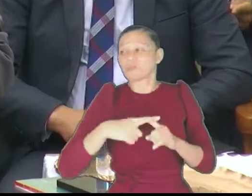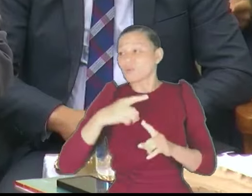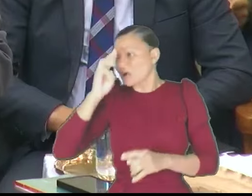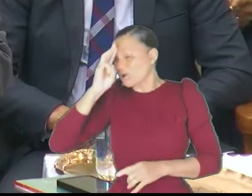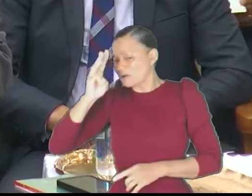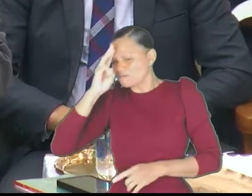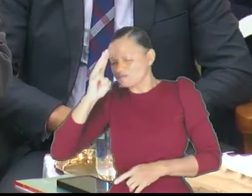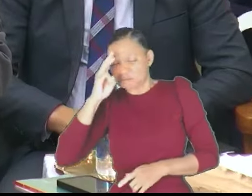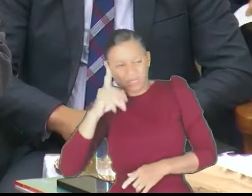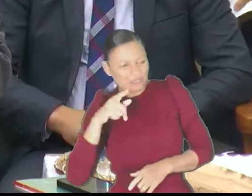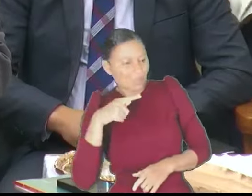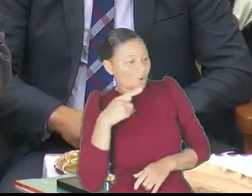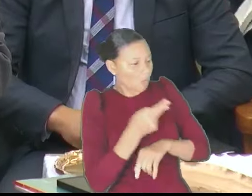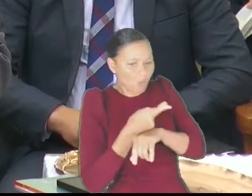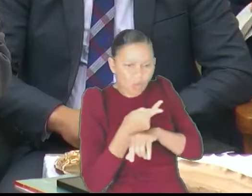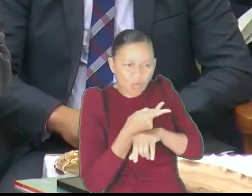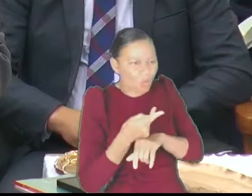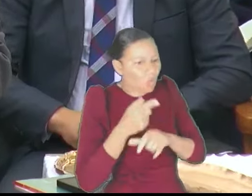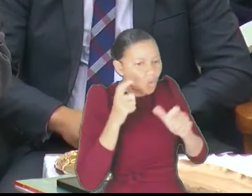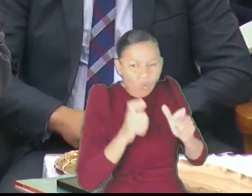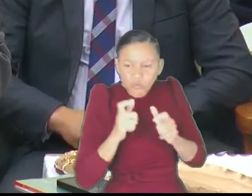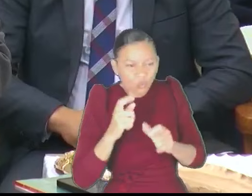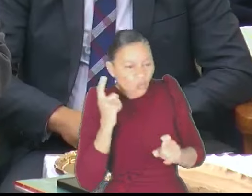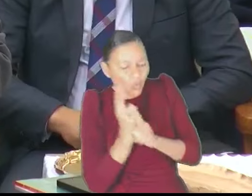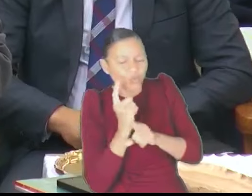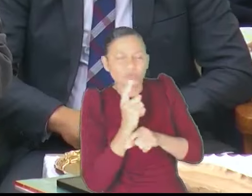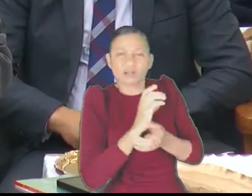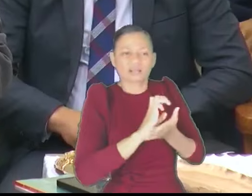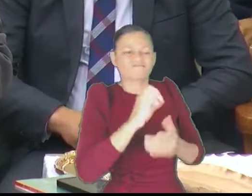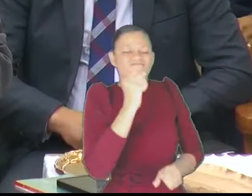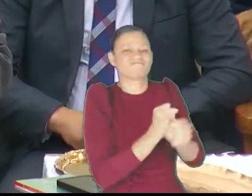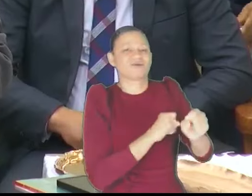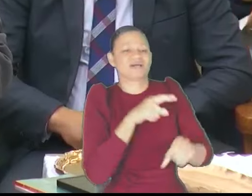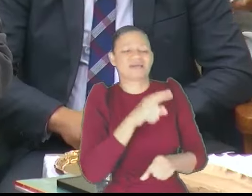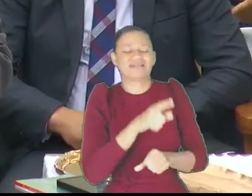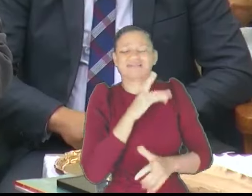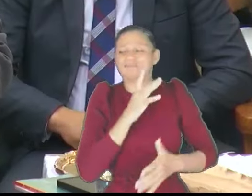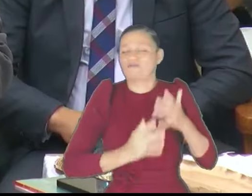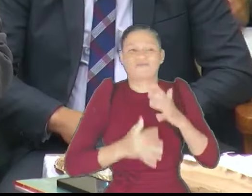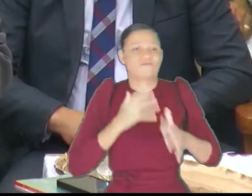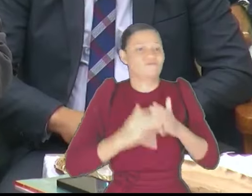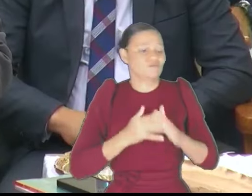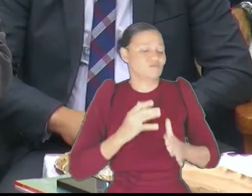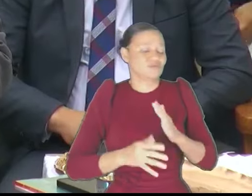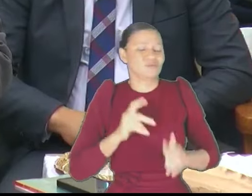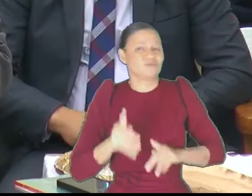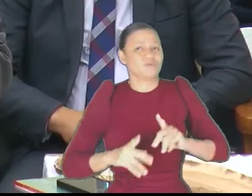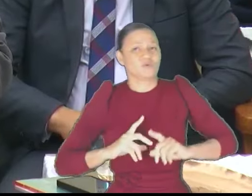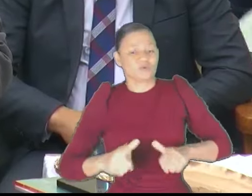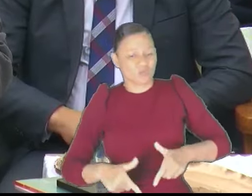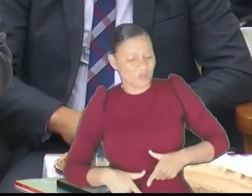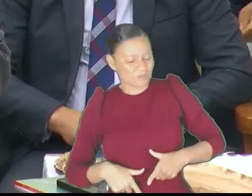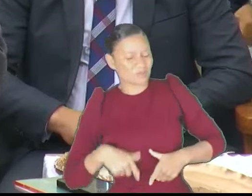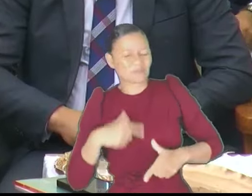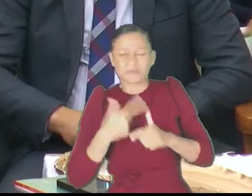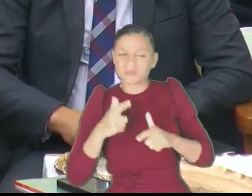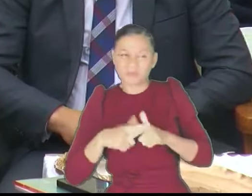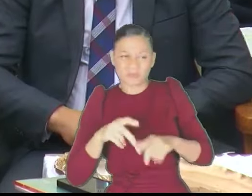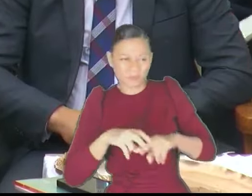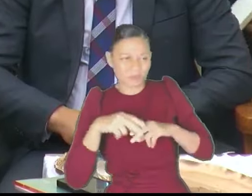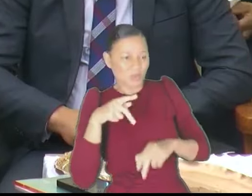Aonde você achar Elias, mate ele, porque ele é o perturbador de Israel. Essa crise é por causa dele. Quando